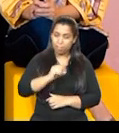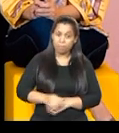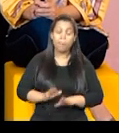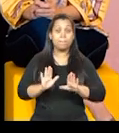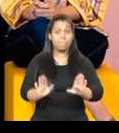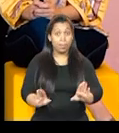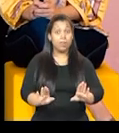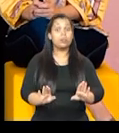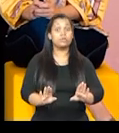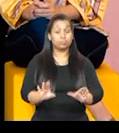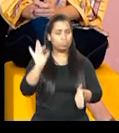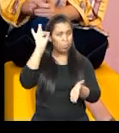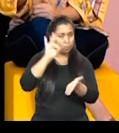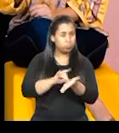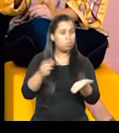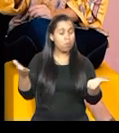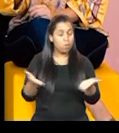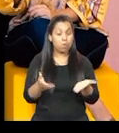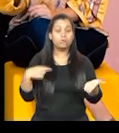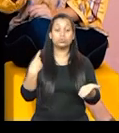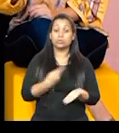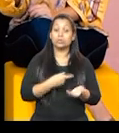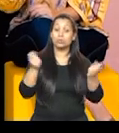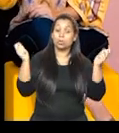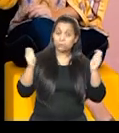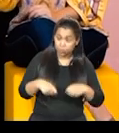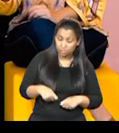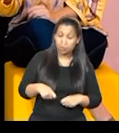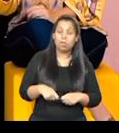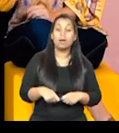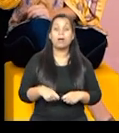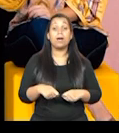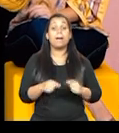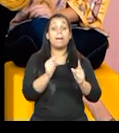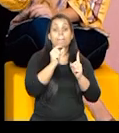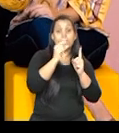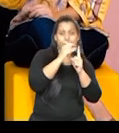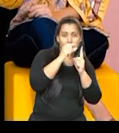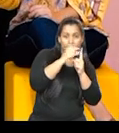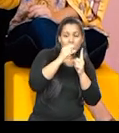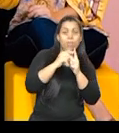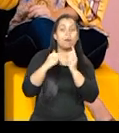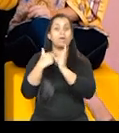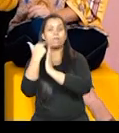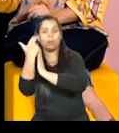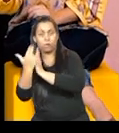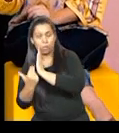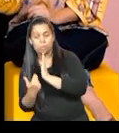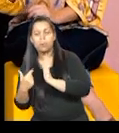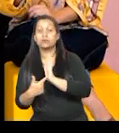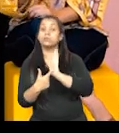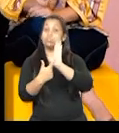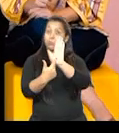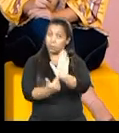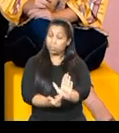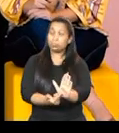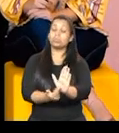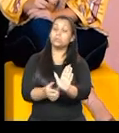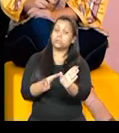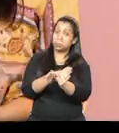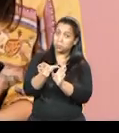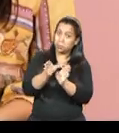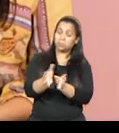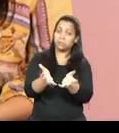ficou bastante evidente hoje é que nós podemos relacionar palavra com imagem para transmitir a mensagem